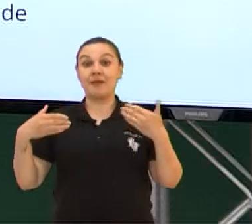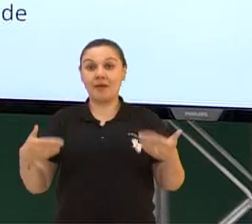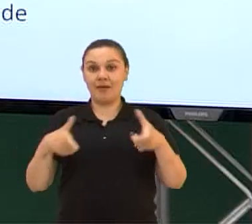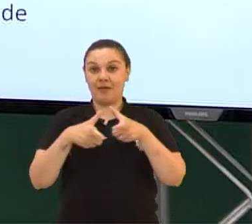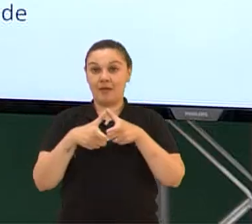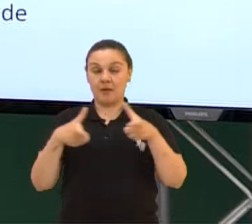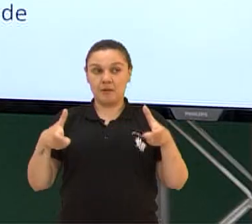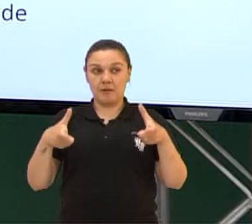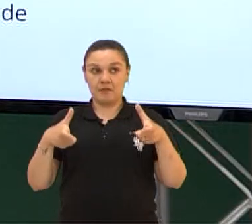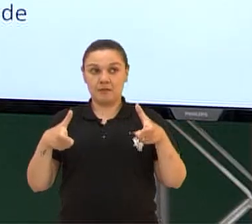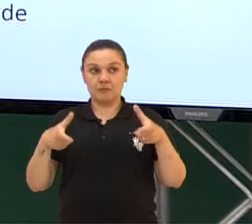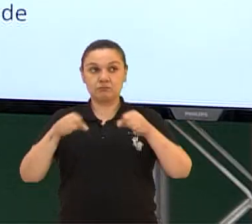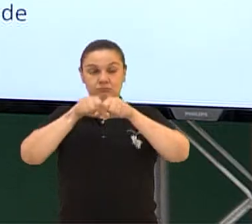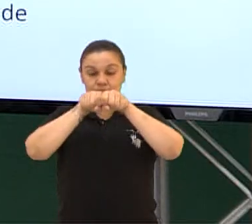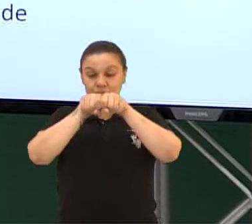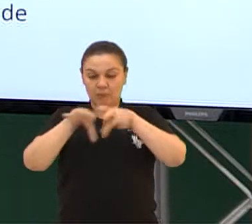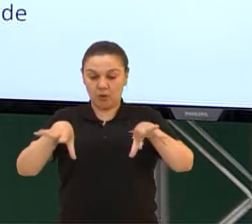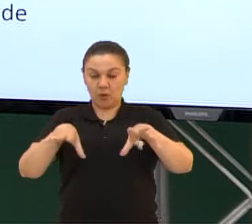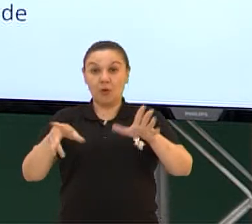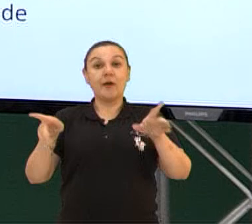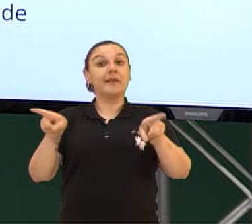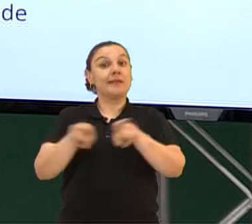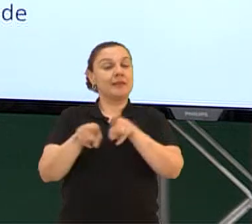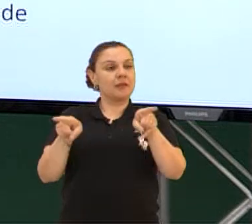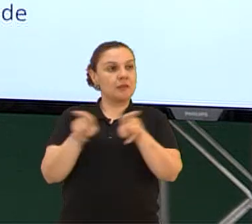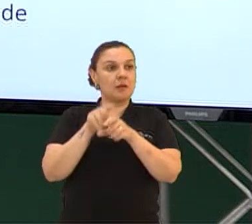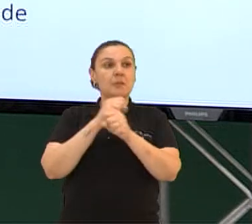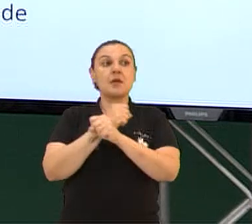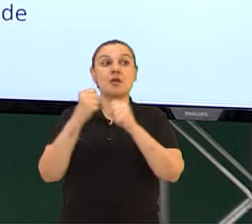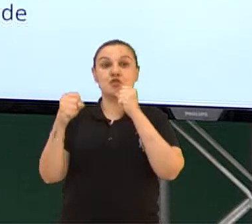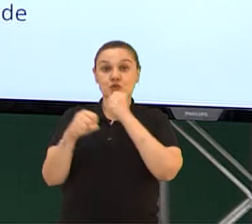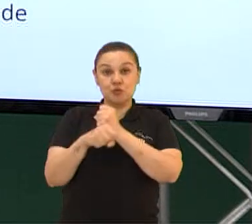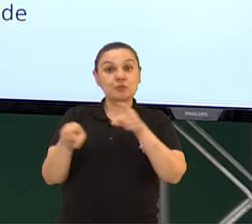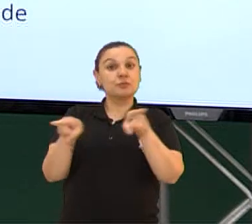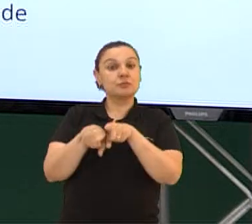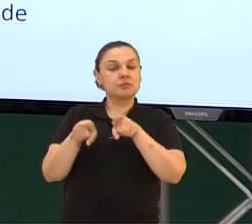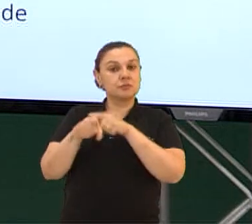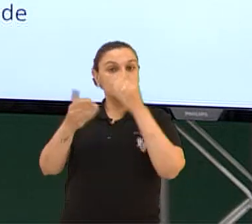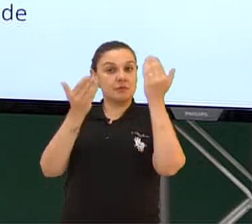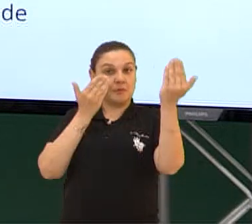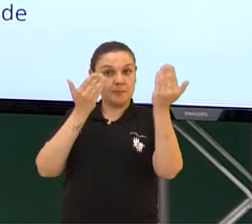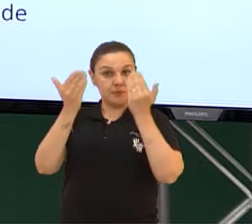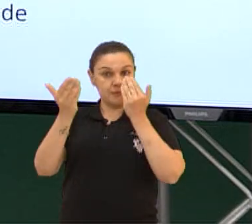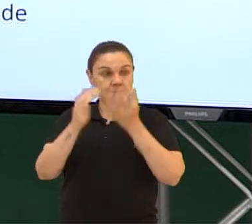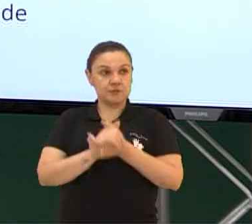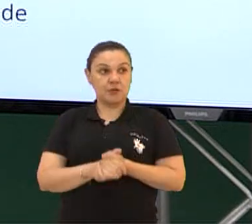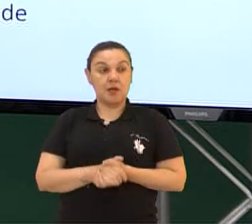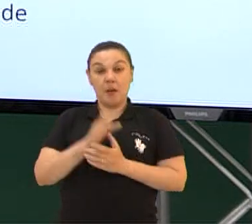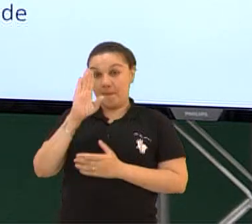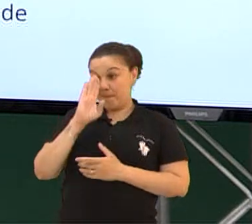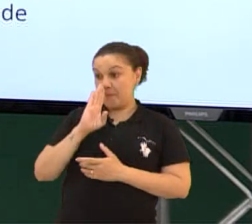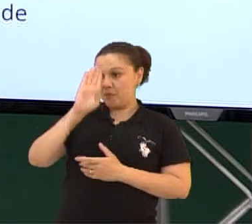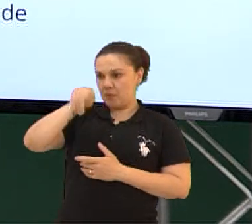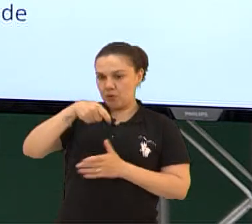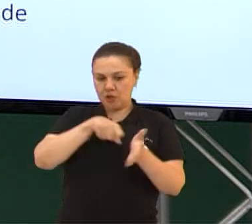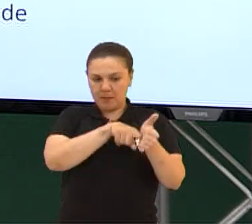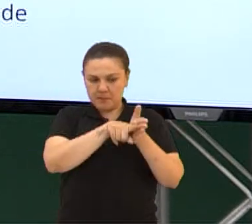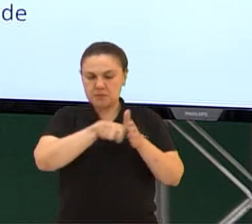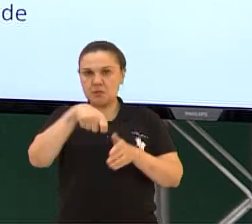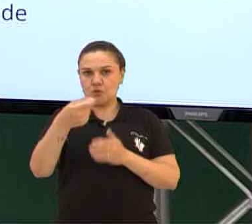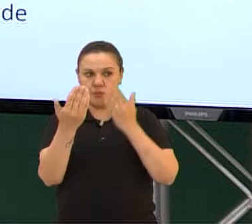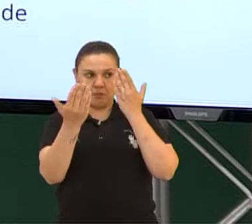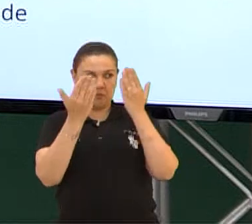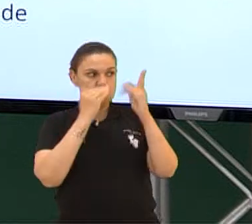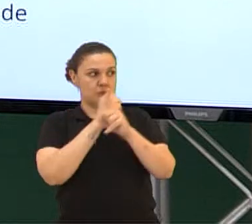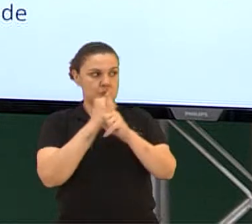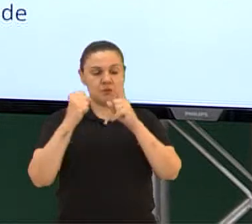deles compartilhados com a sociologia e com a psicologia, bem lembrado, principalmente professor. a chamada psicologia social. Então, como